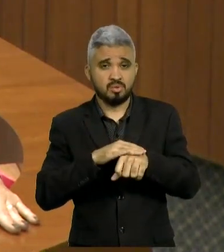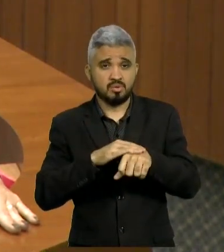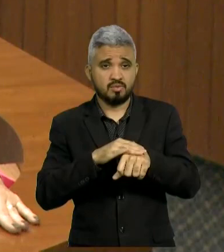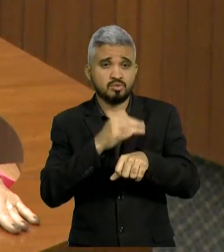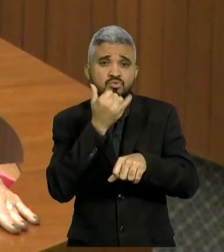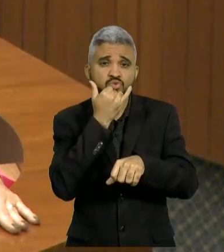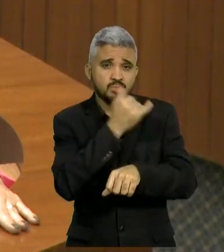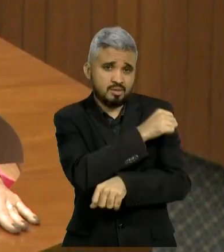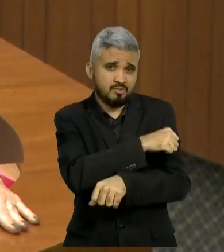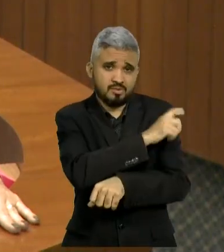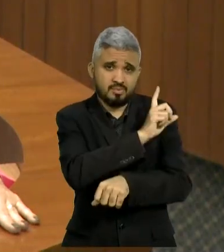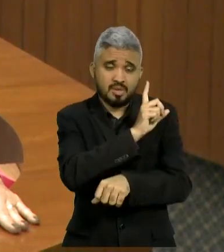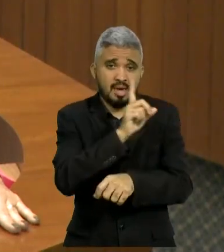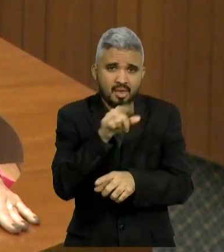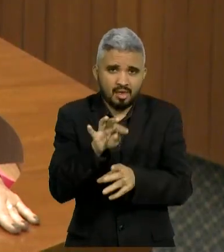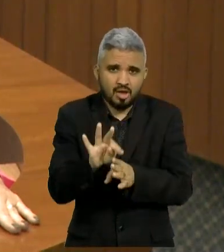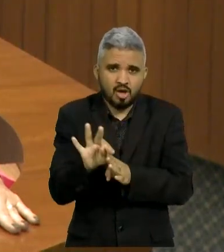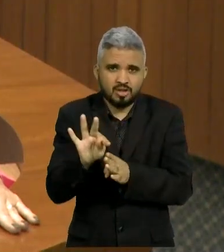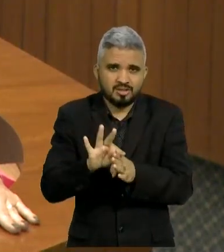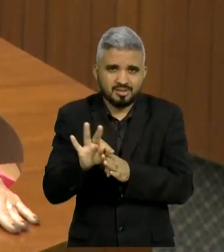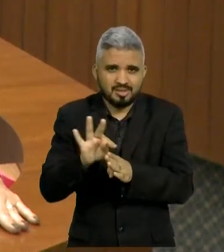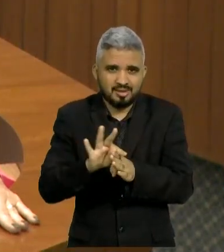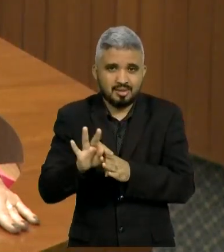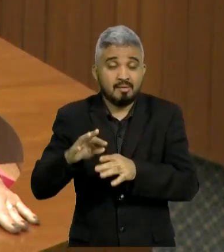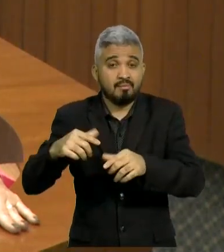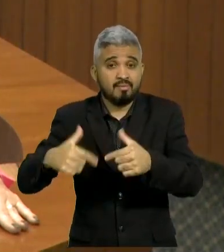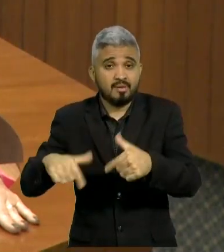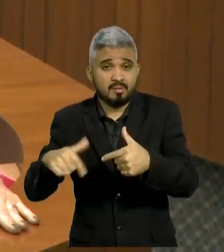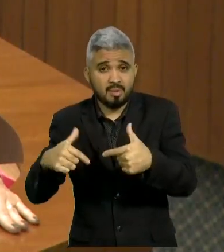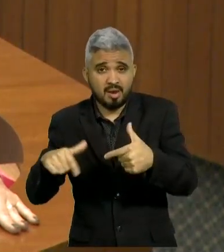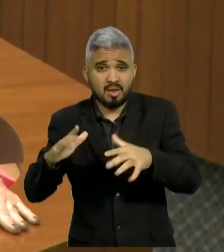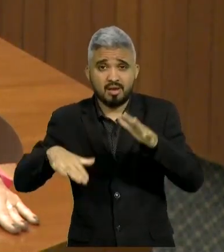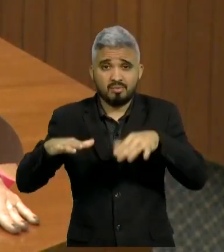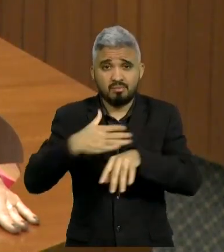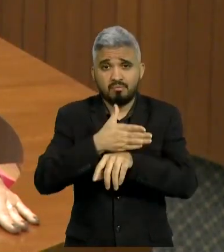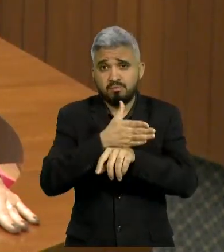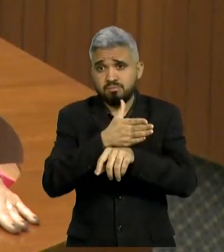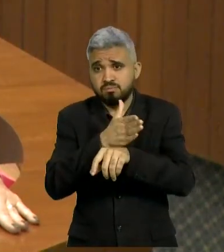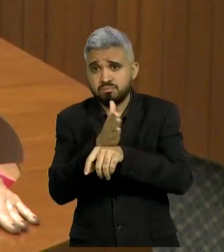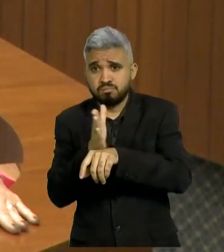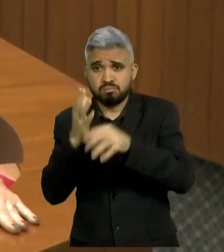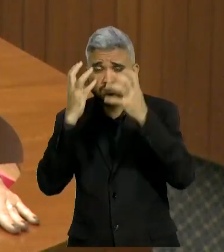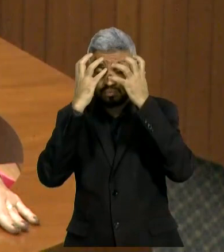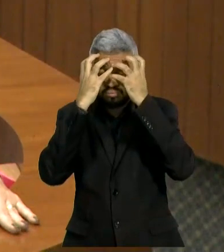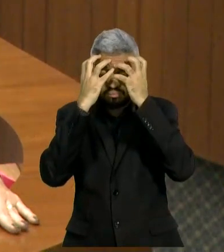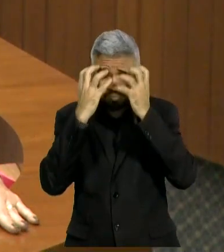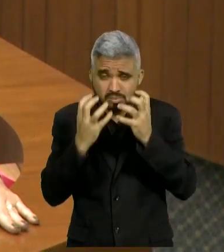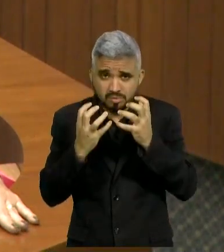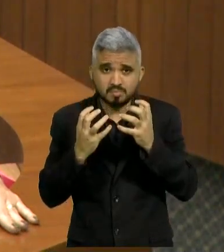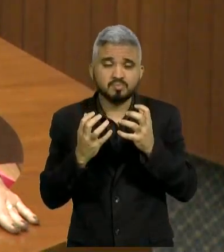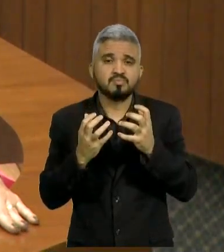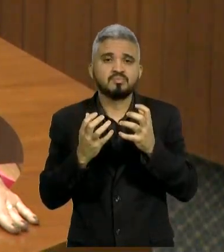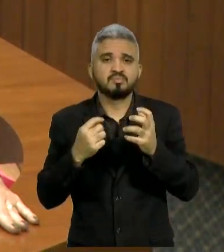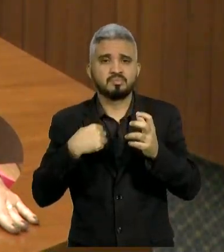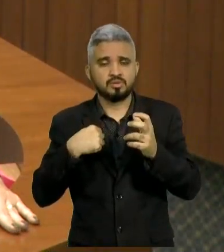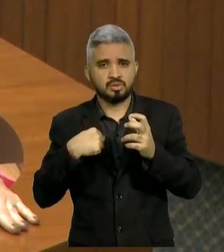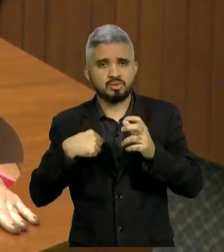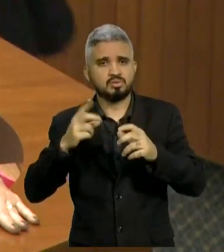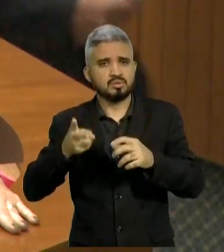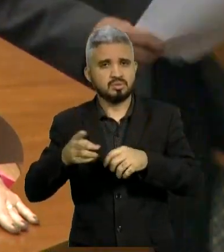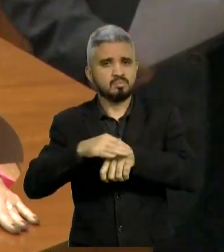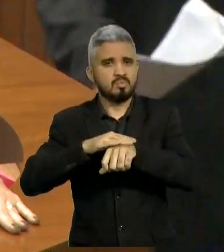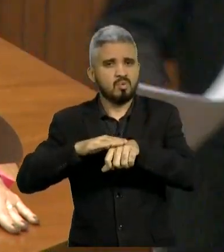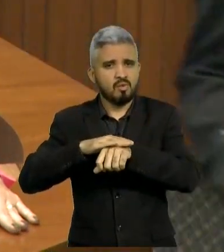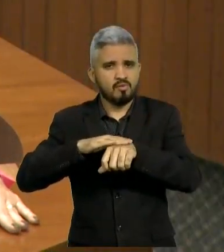tutelares, aqui tenho aqui levantado diversas pautas, projetos de leis sobre